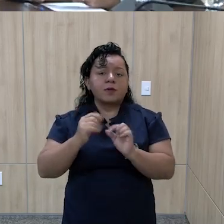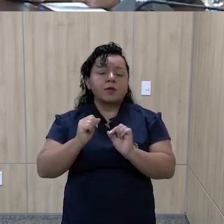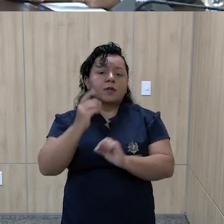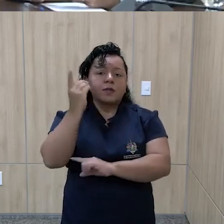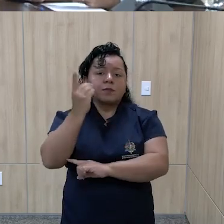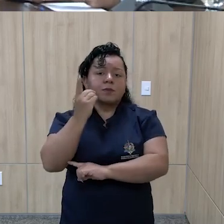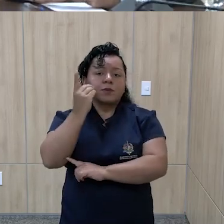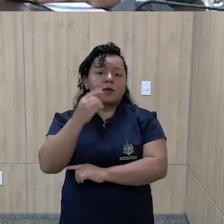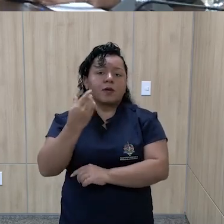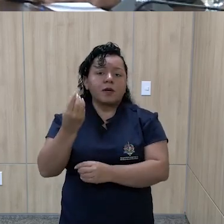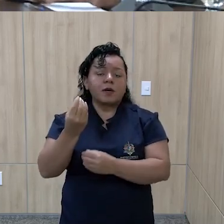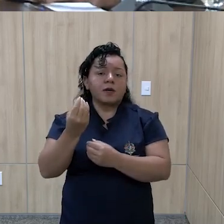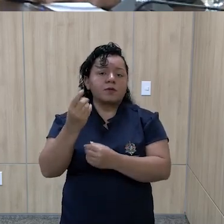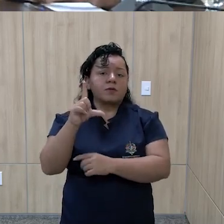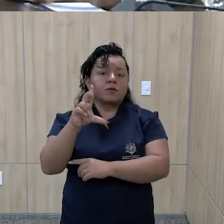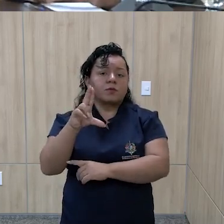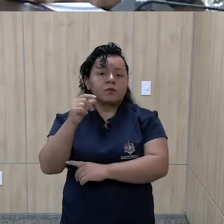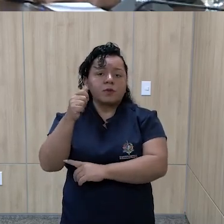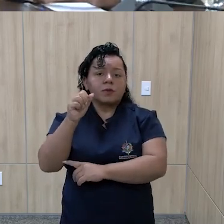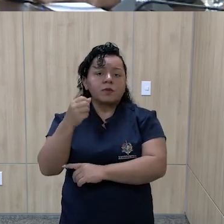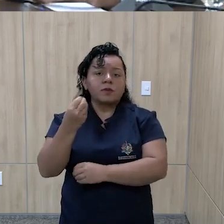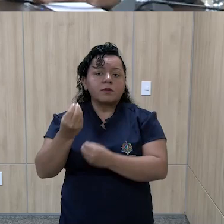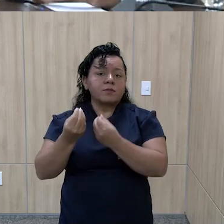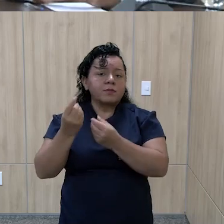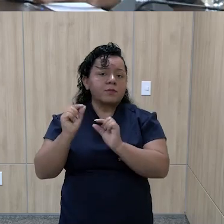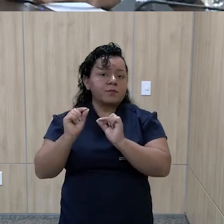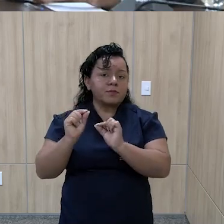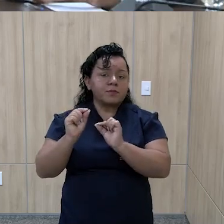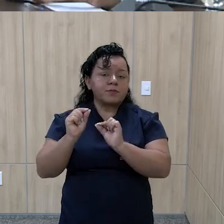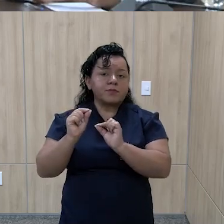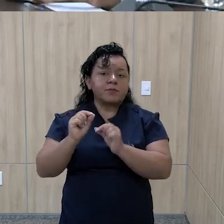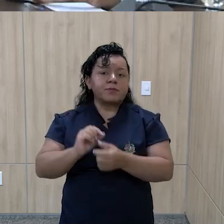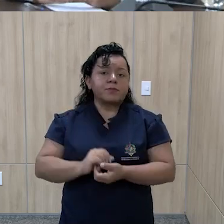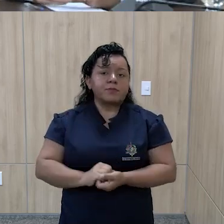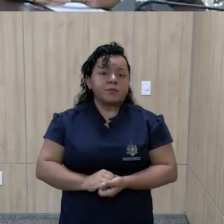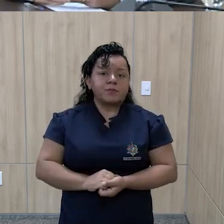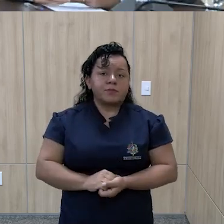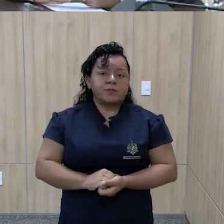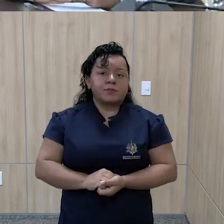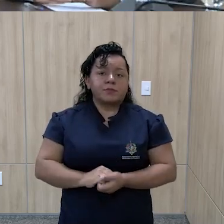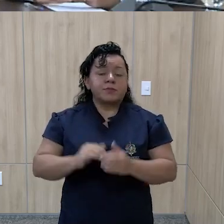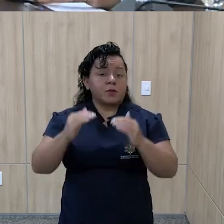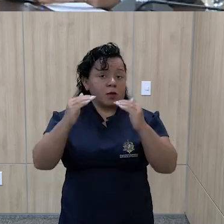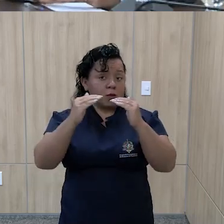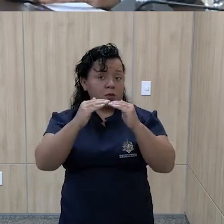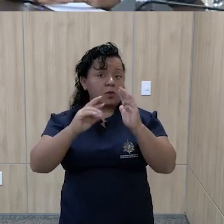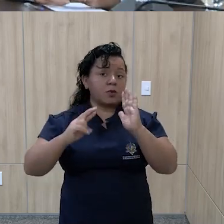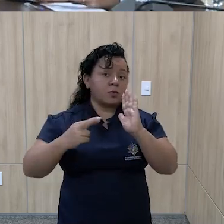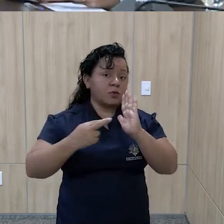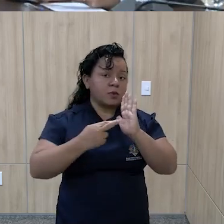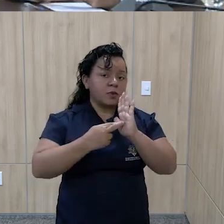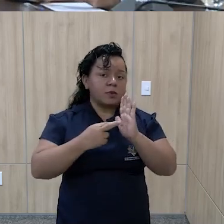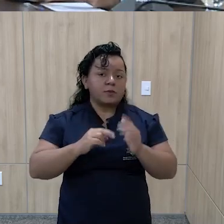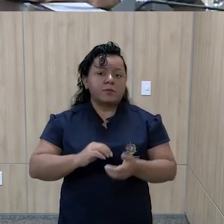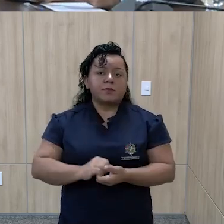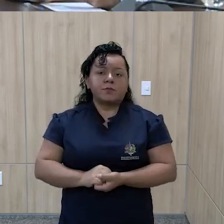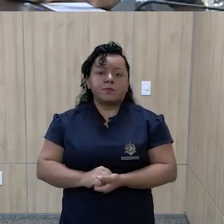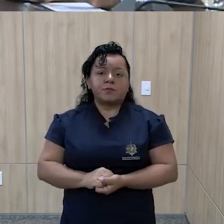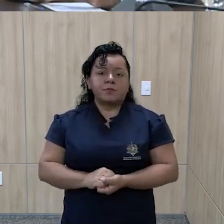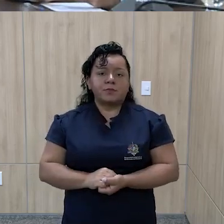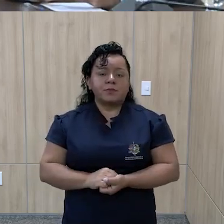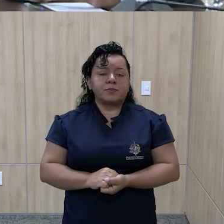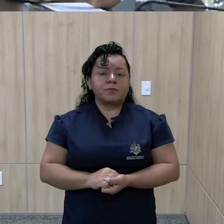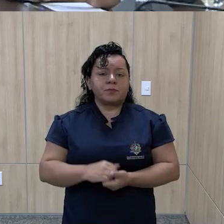como vota Deputado Lucas Torres cheguei a perguntar já né Tá já